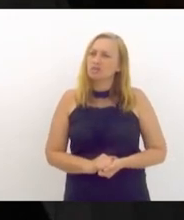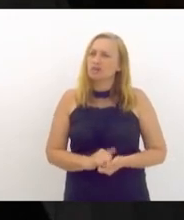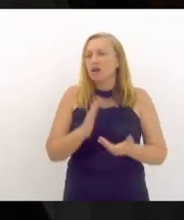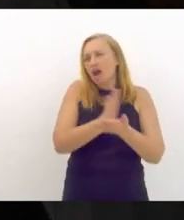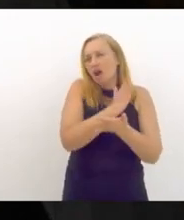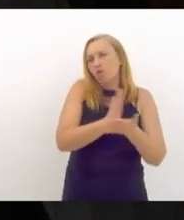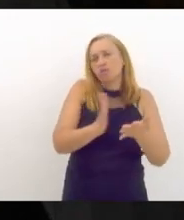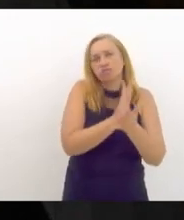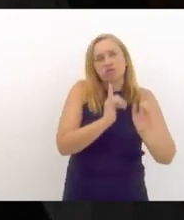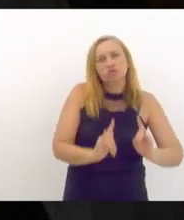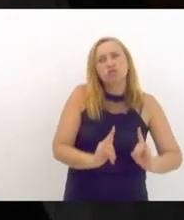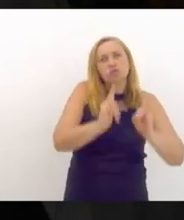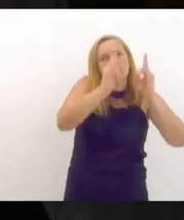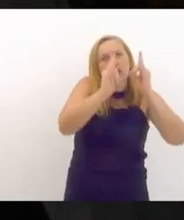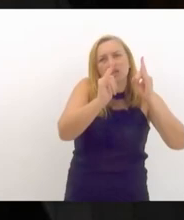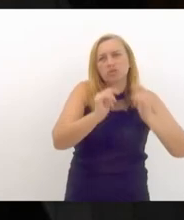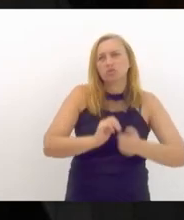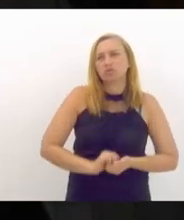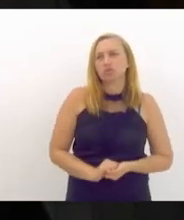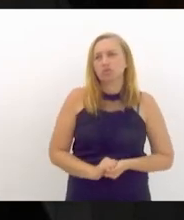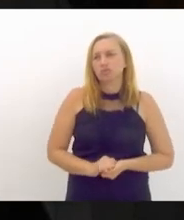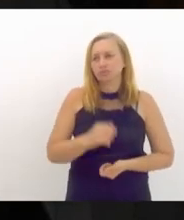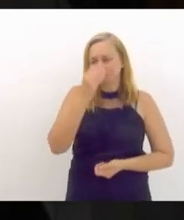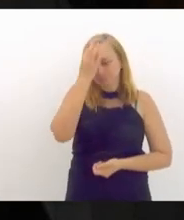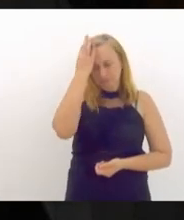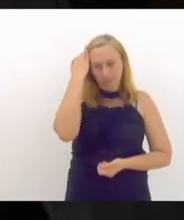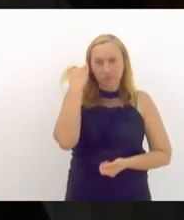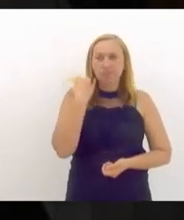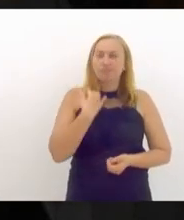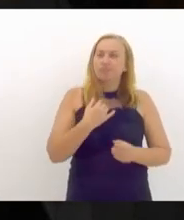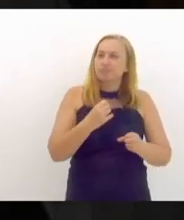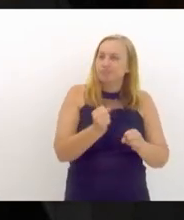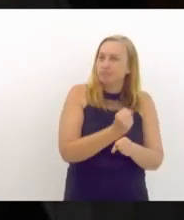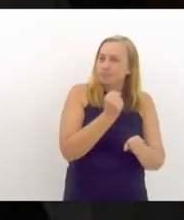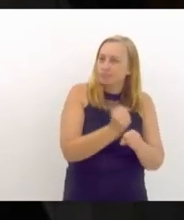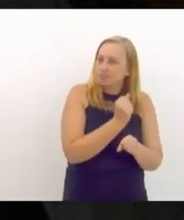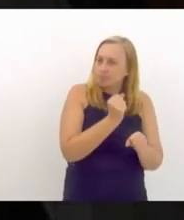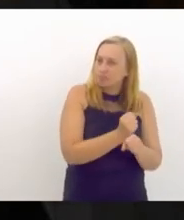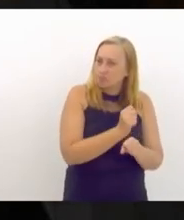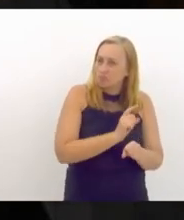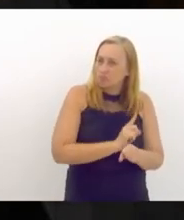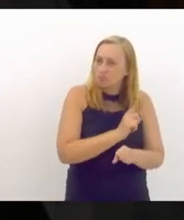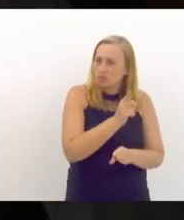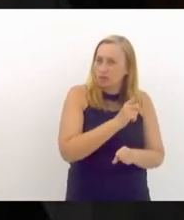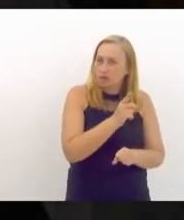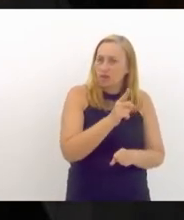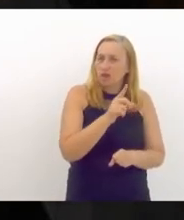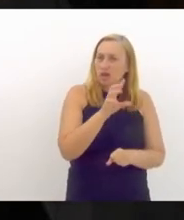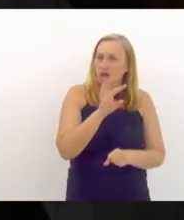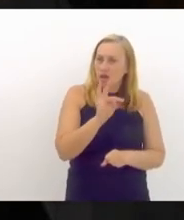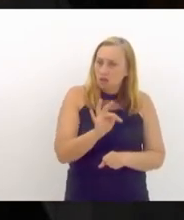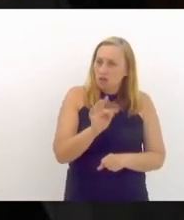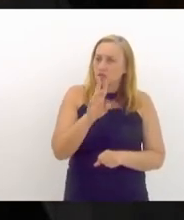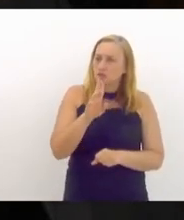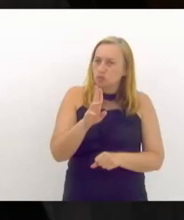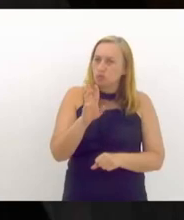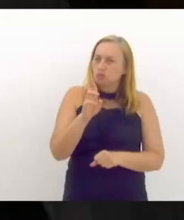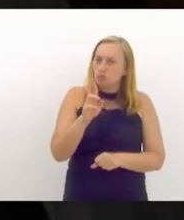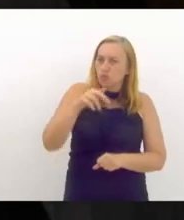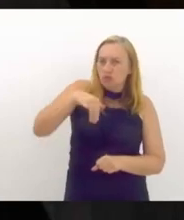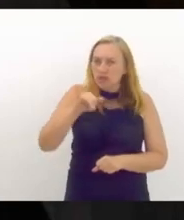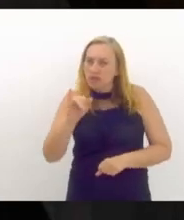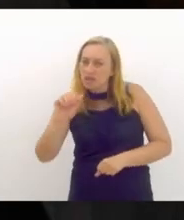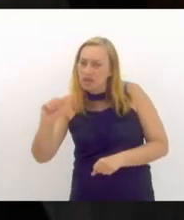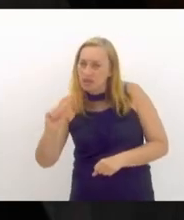alguns prédios que foram construídos lá na Turquia, na região